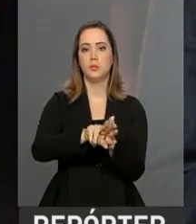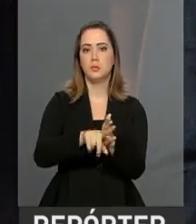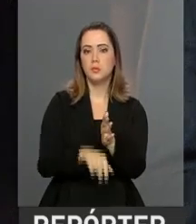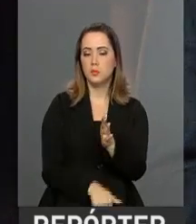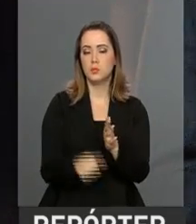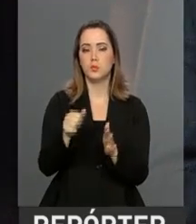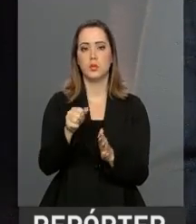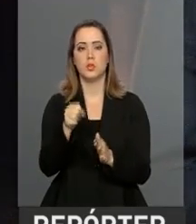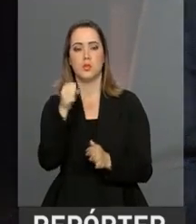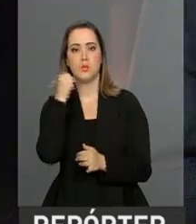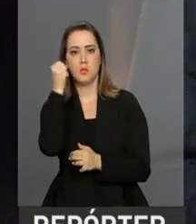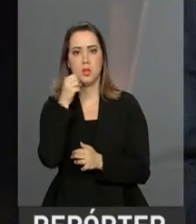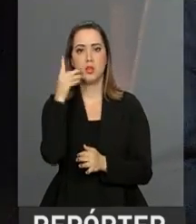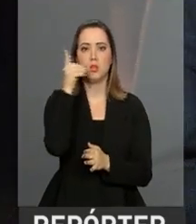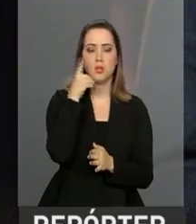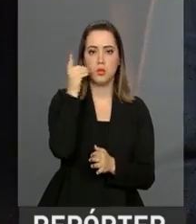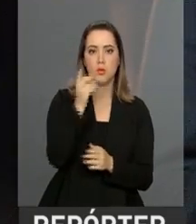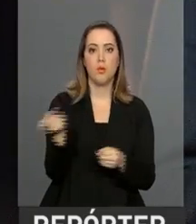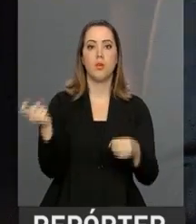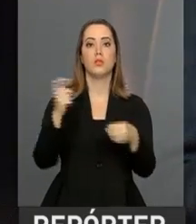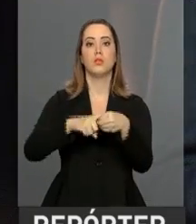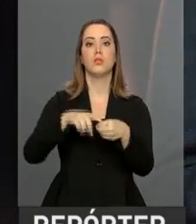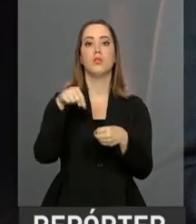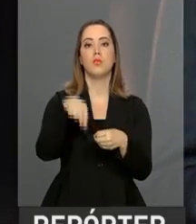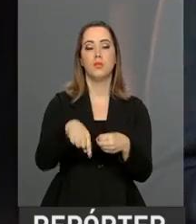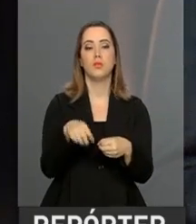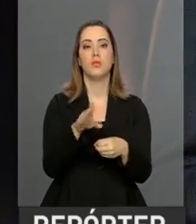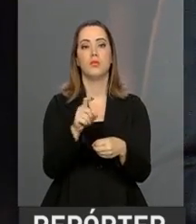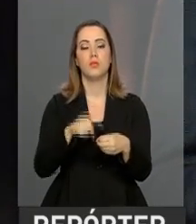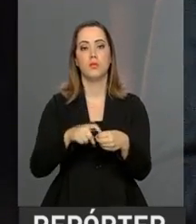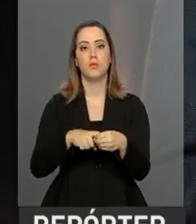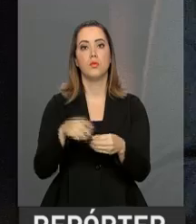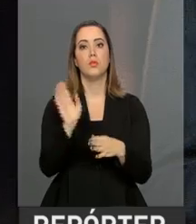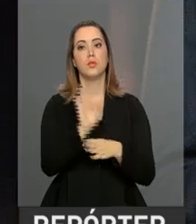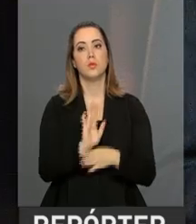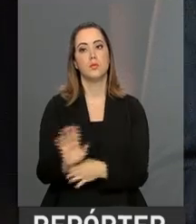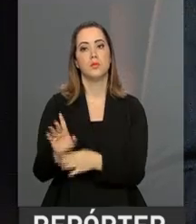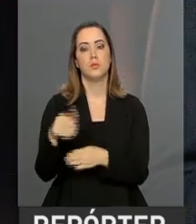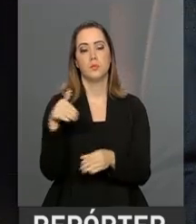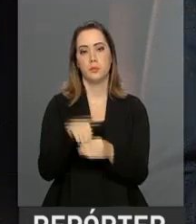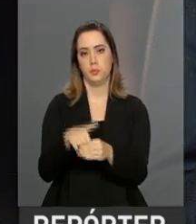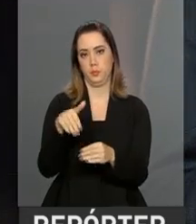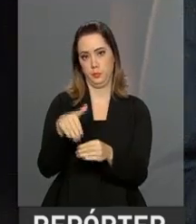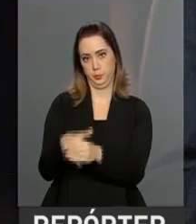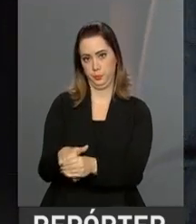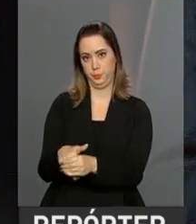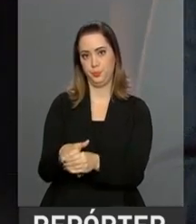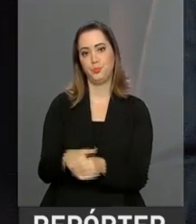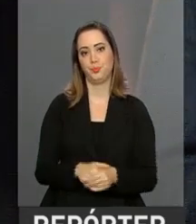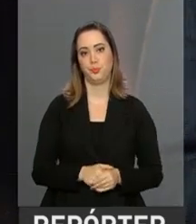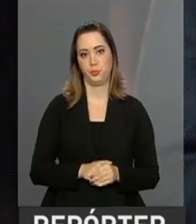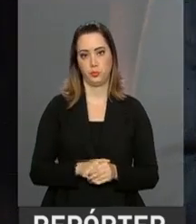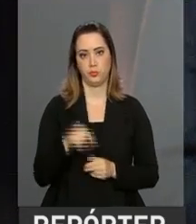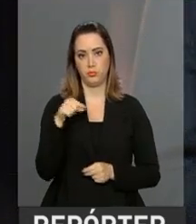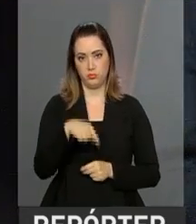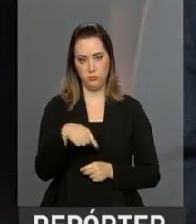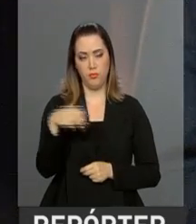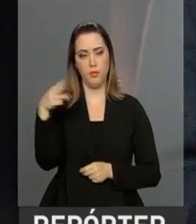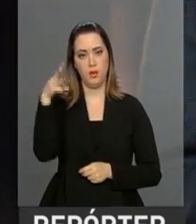parlamentares voltam às suas bases para participar do processo eleitoral nesta